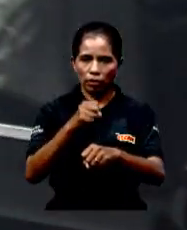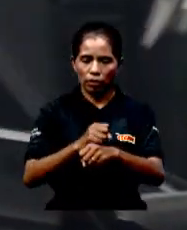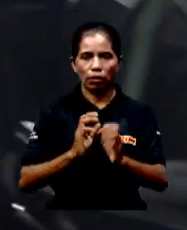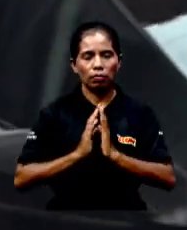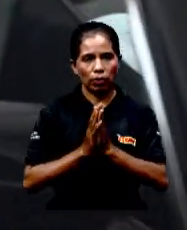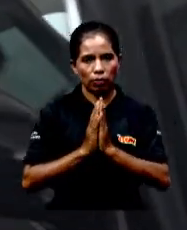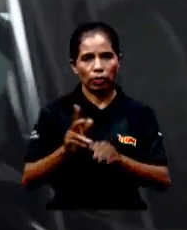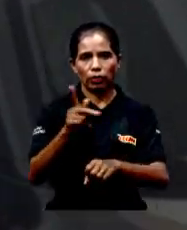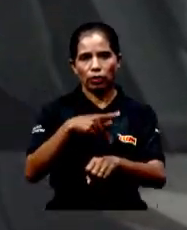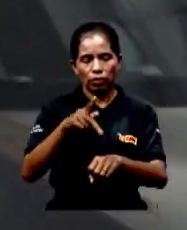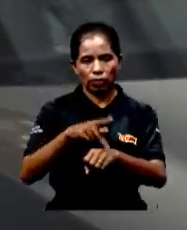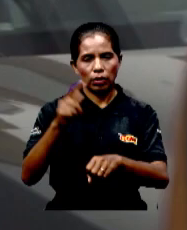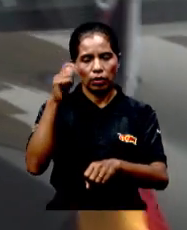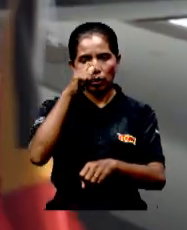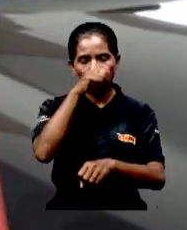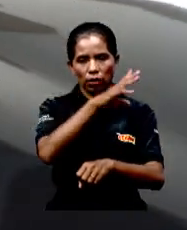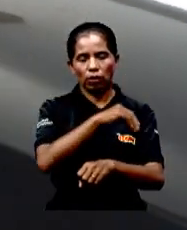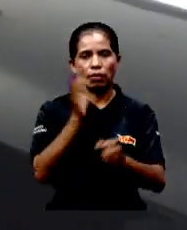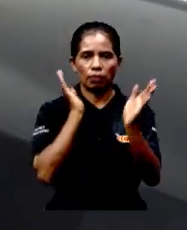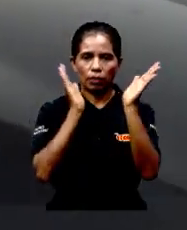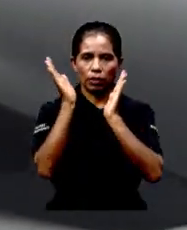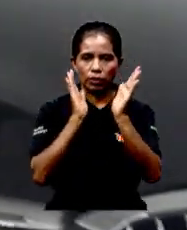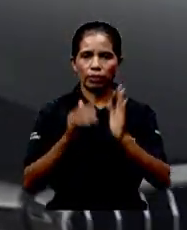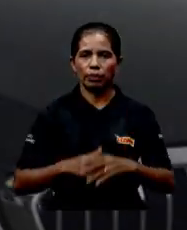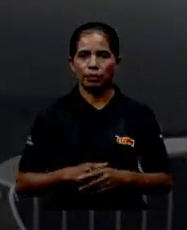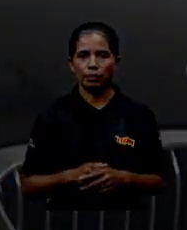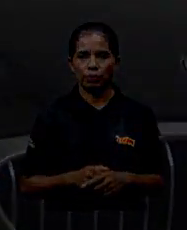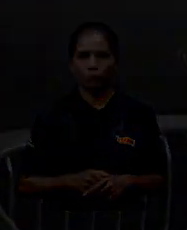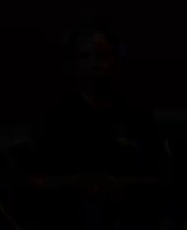Myanmar, Filipina, Tailândia, no Malásia. Marito da Costa, Yemen.